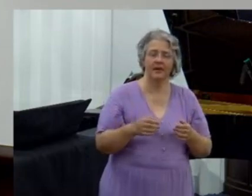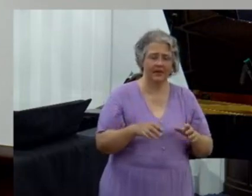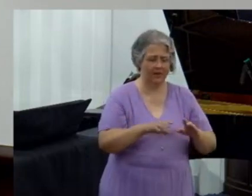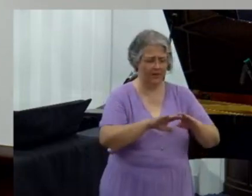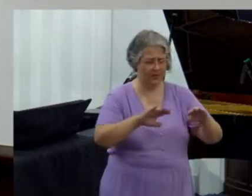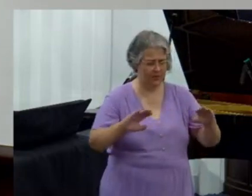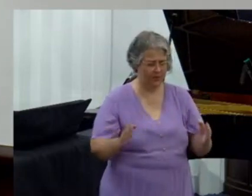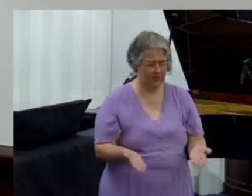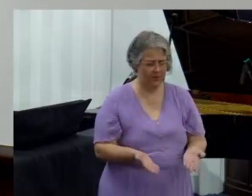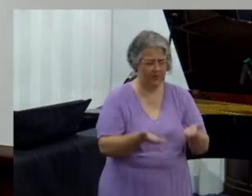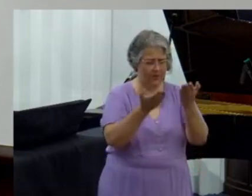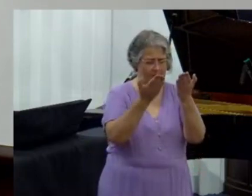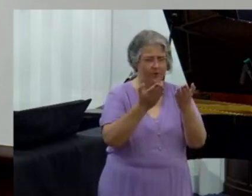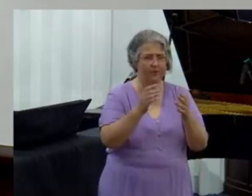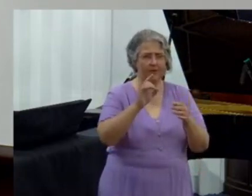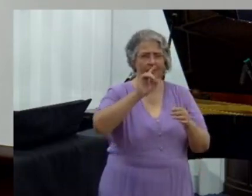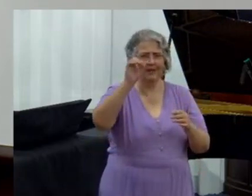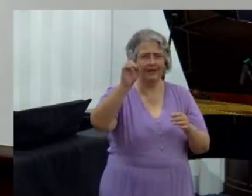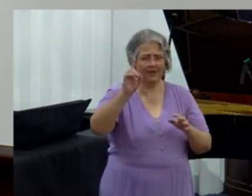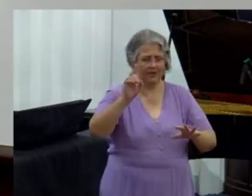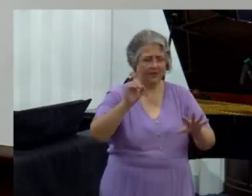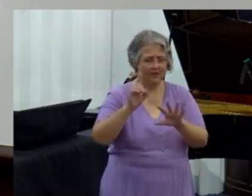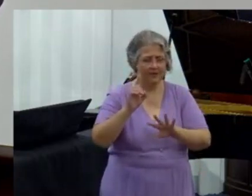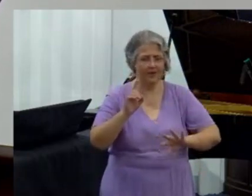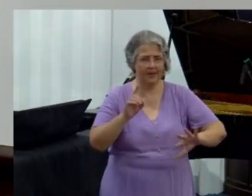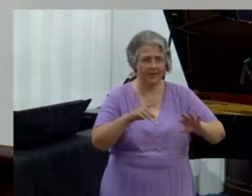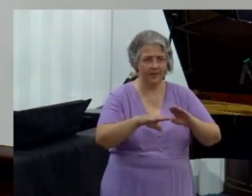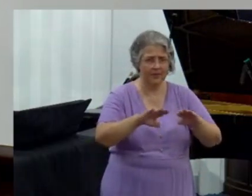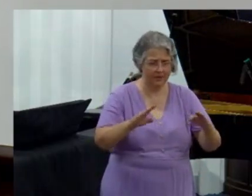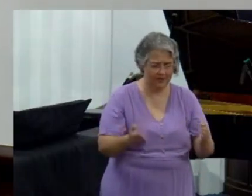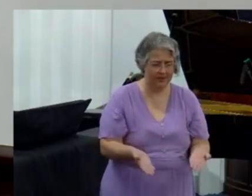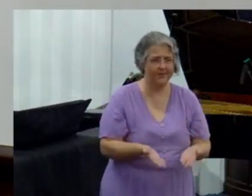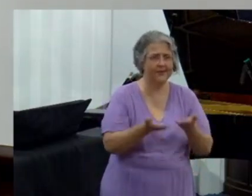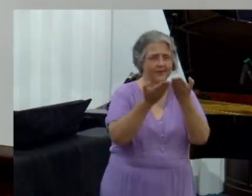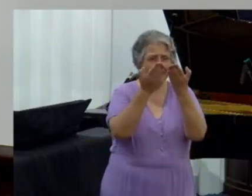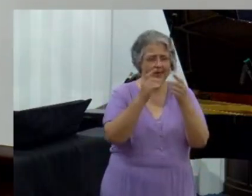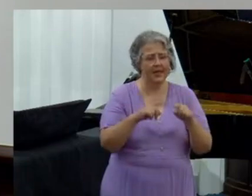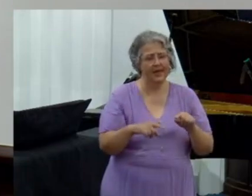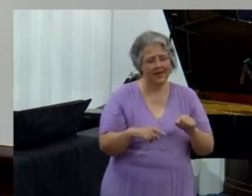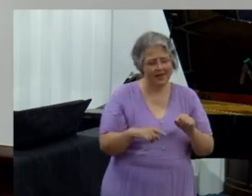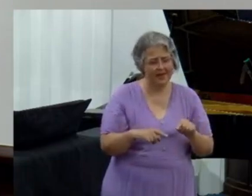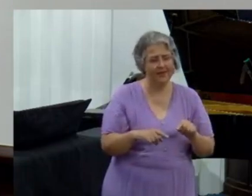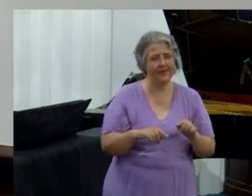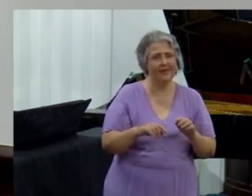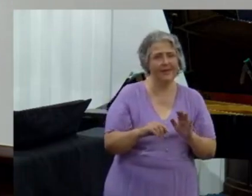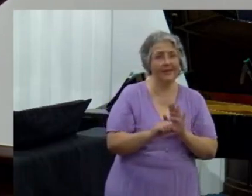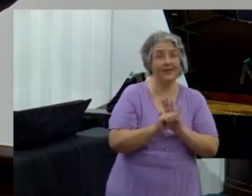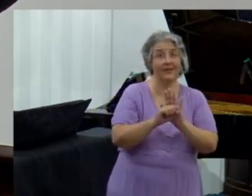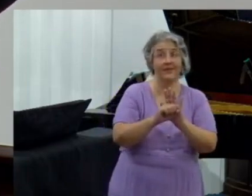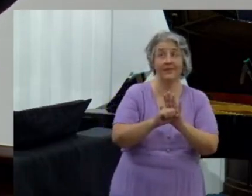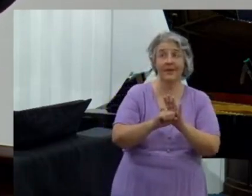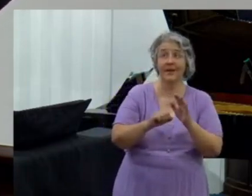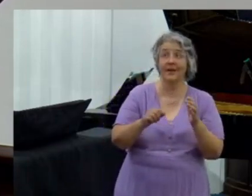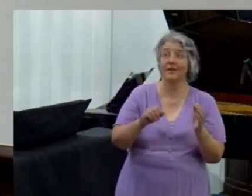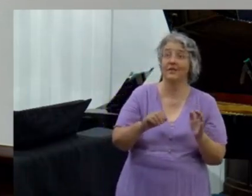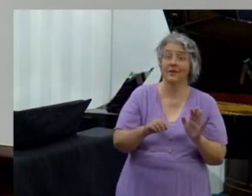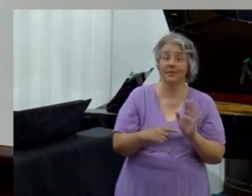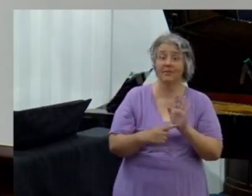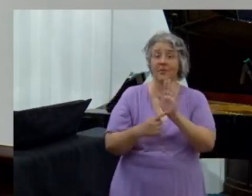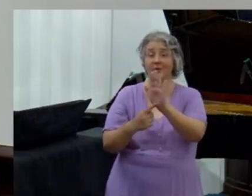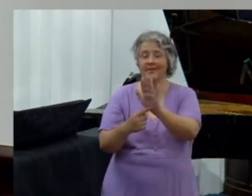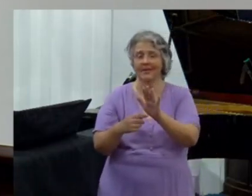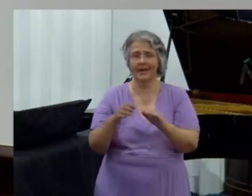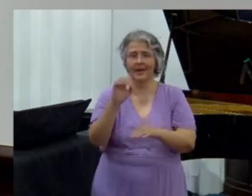de Deus, nós encontramos uma representação daquilo que deveria apontar para dentro do Jardim do